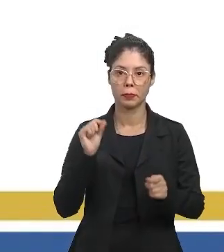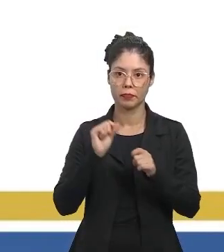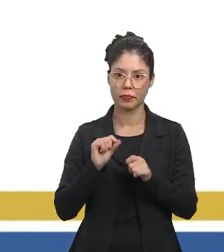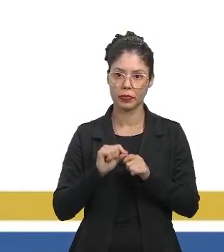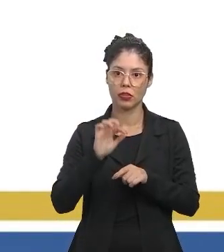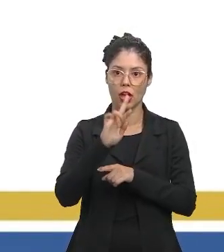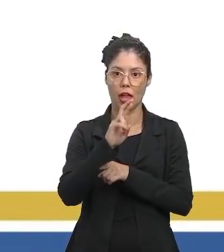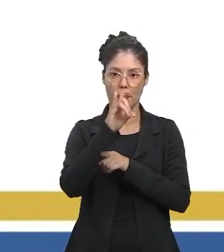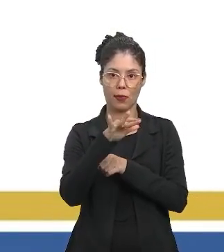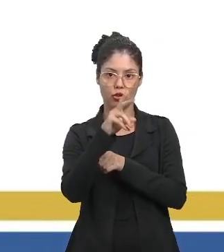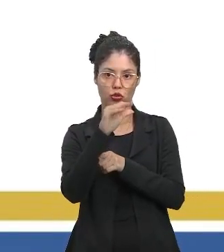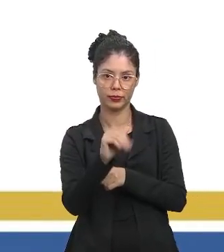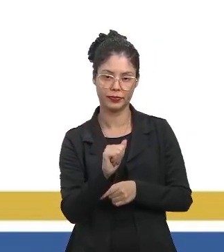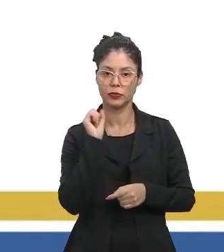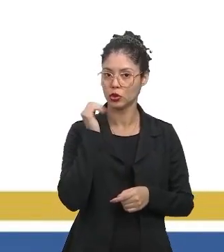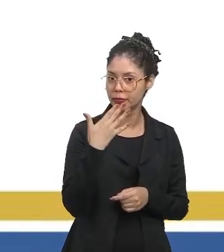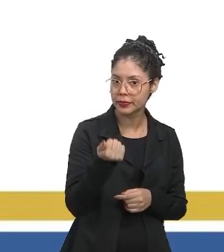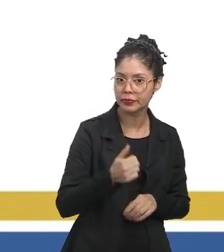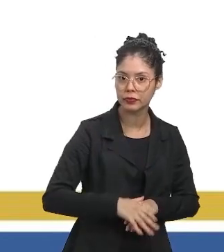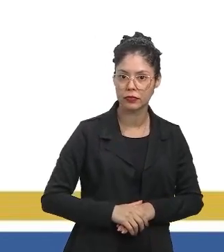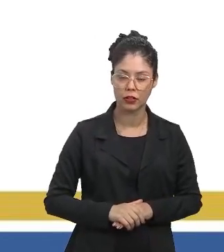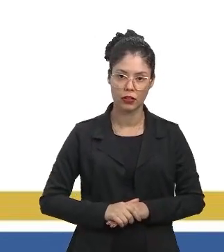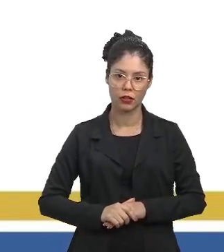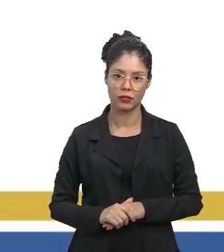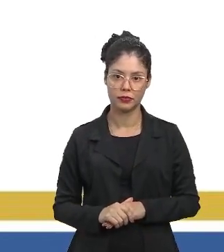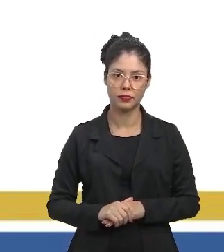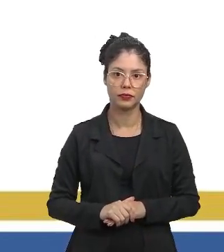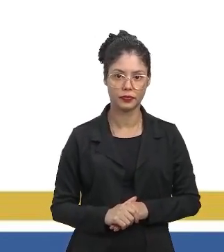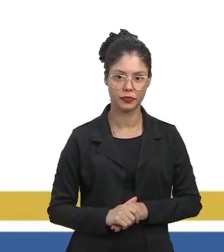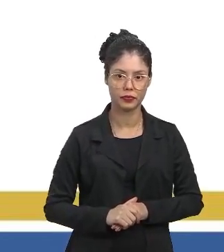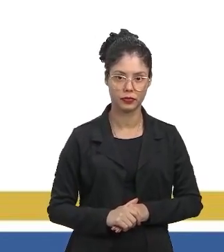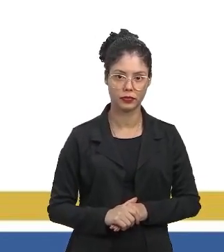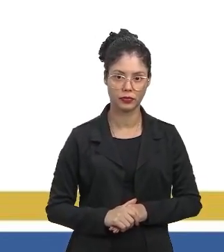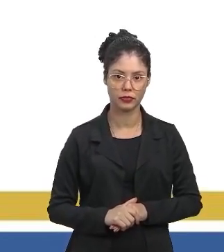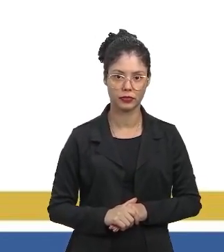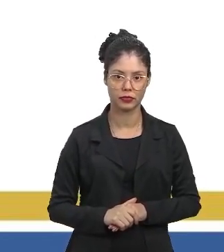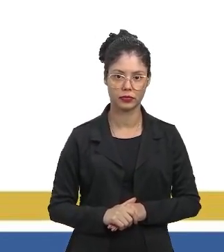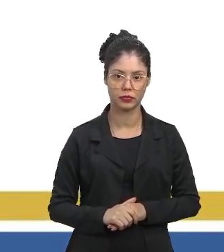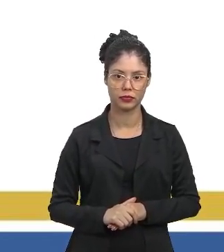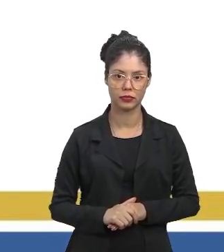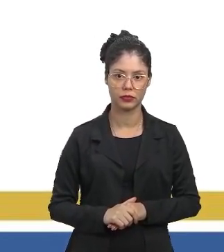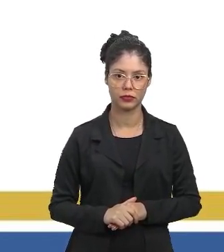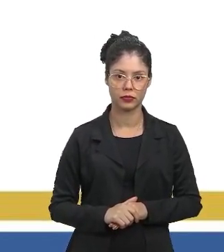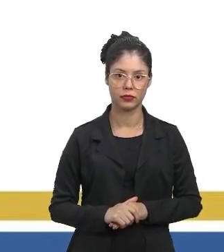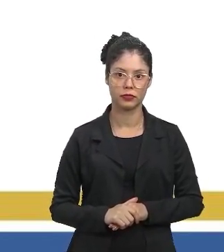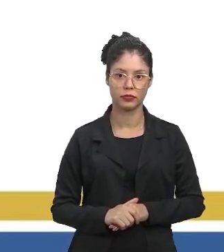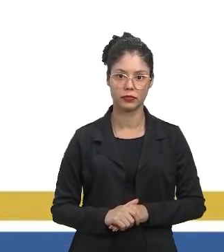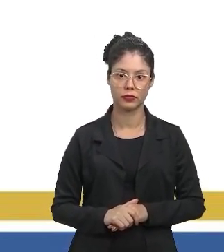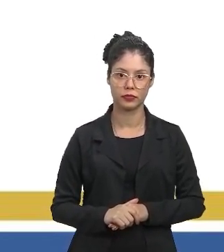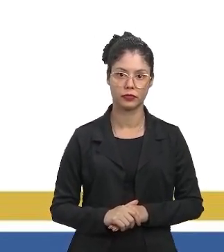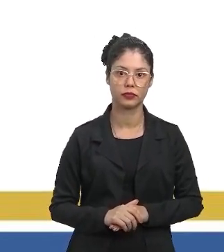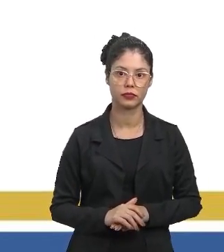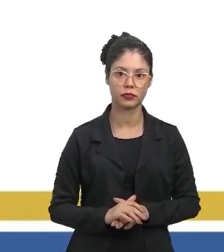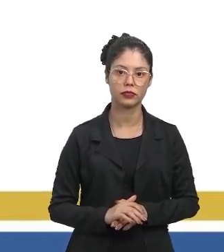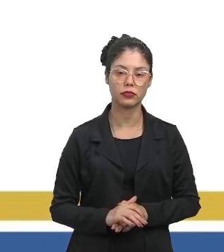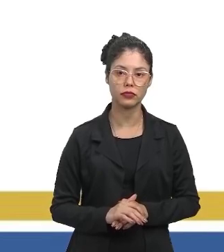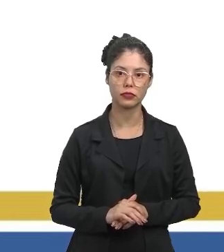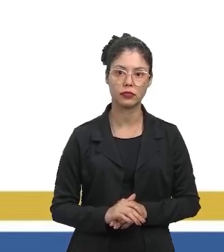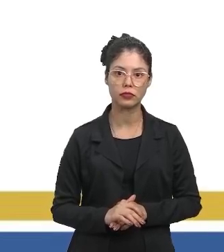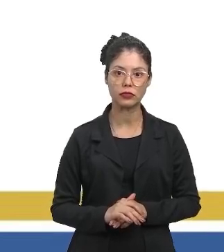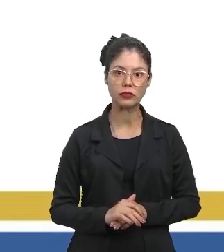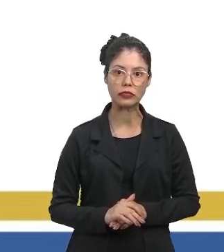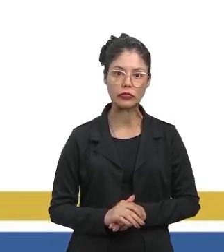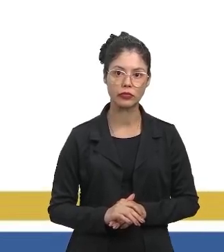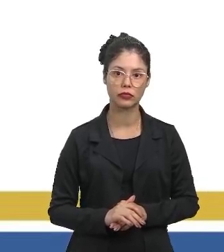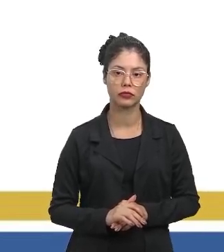os ribossomos. Tudo bem? Vamos adiante. Em seguida, nós vamos